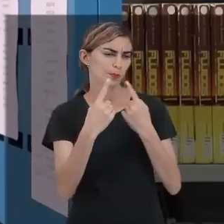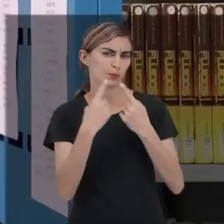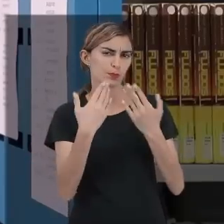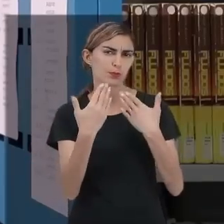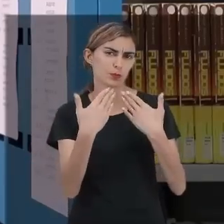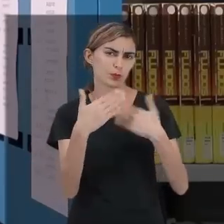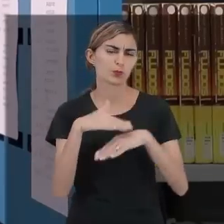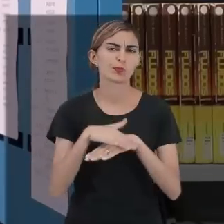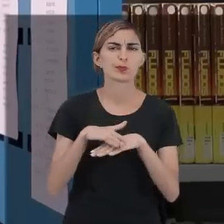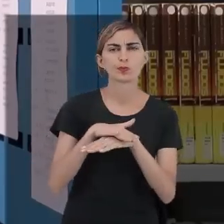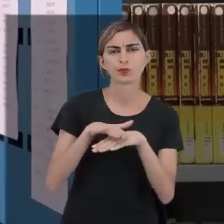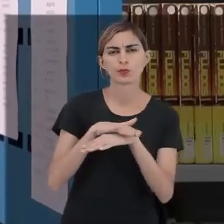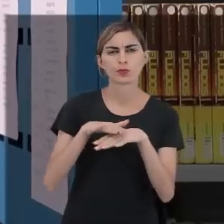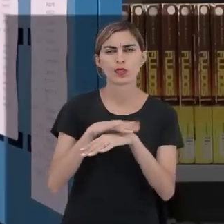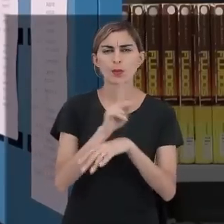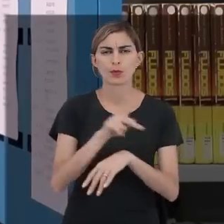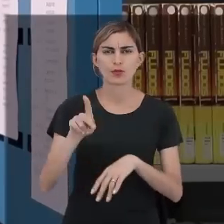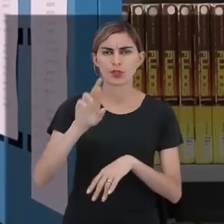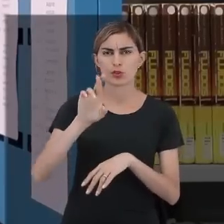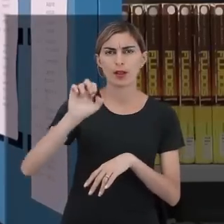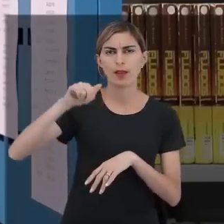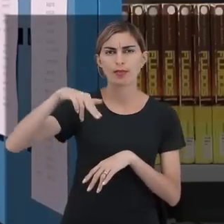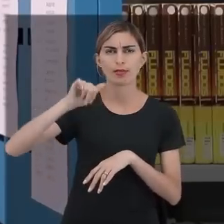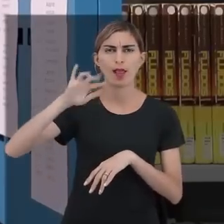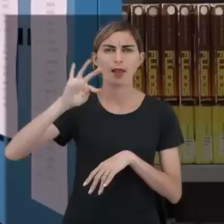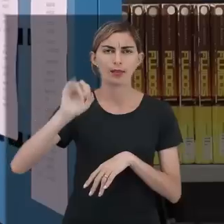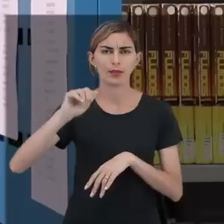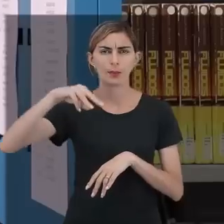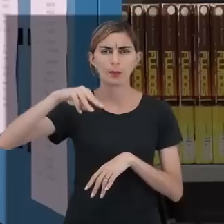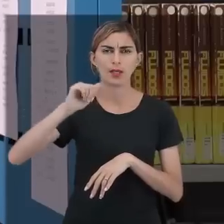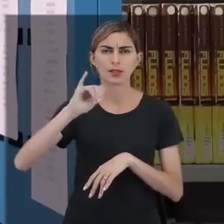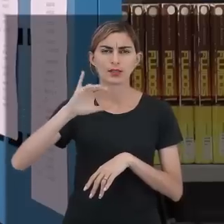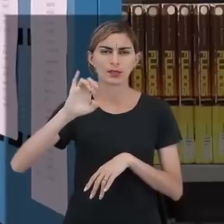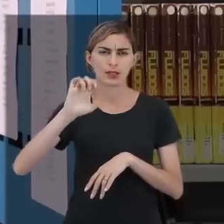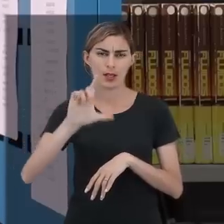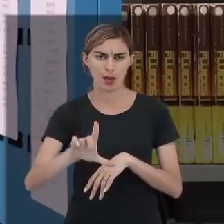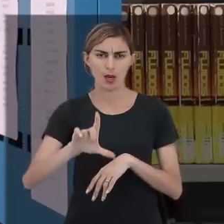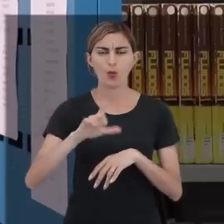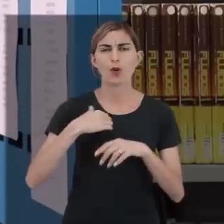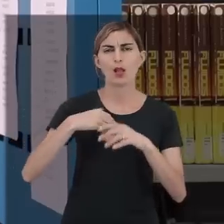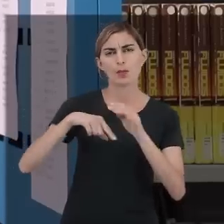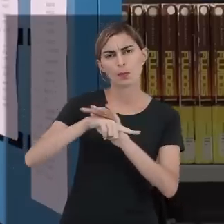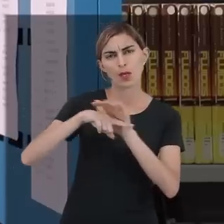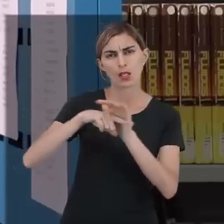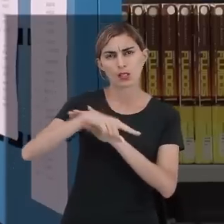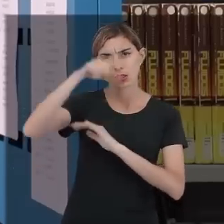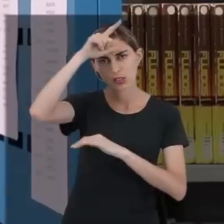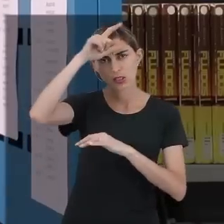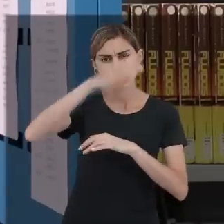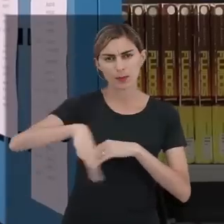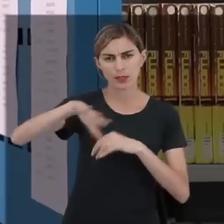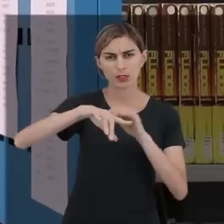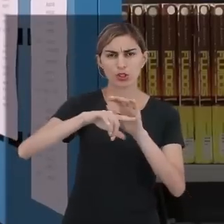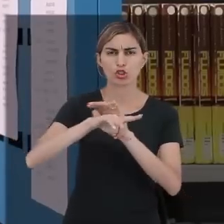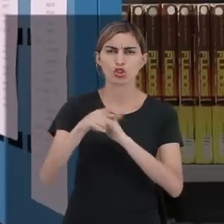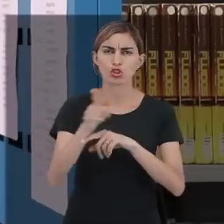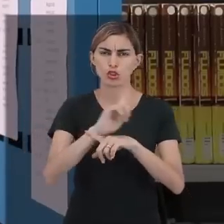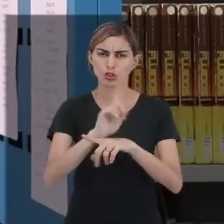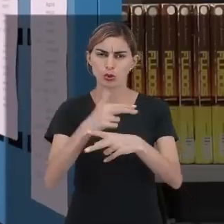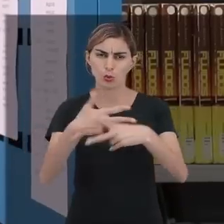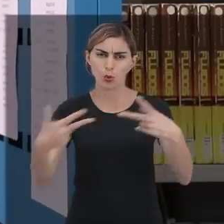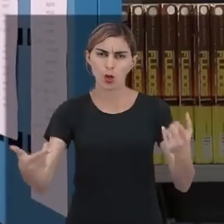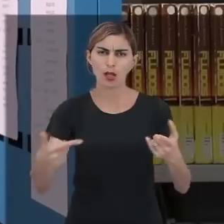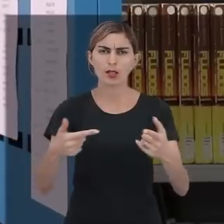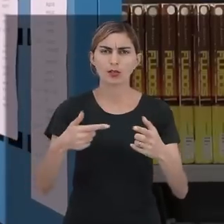bate-papo com a professora Renata Maciel, que é líder do Departamento de Pesquisa, de Gestão da Qualidade